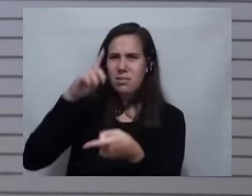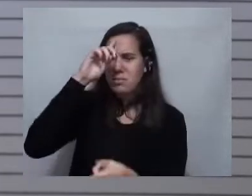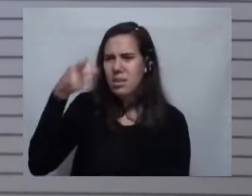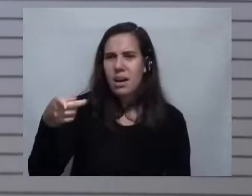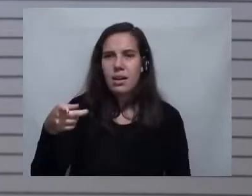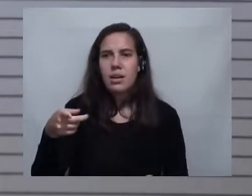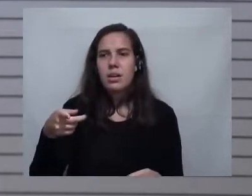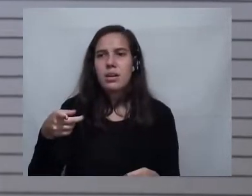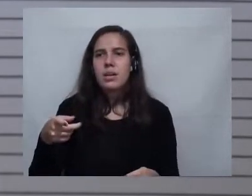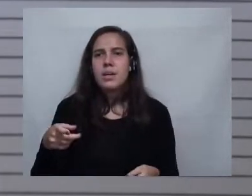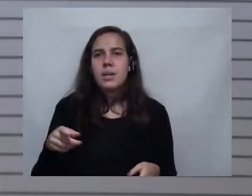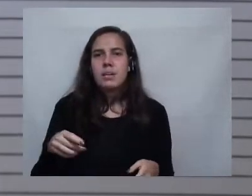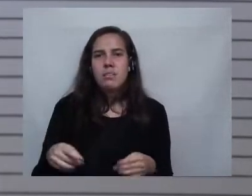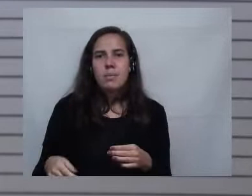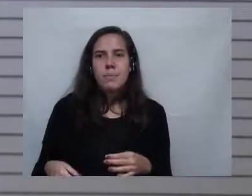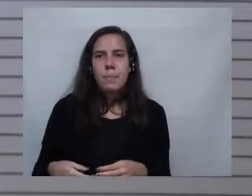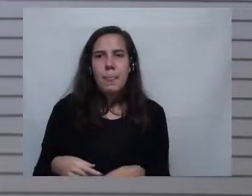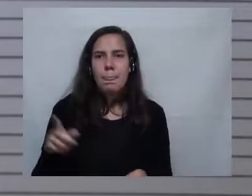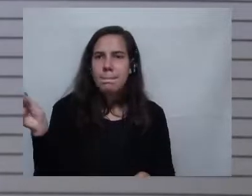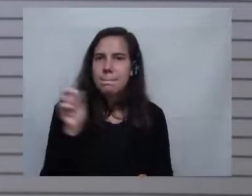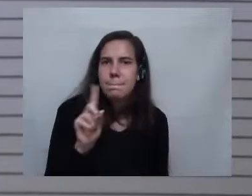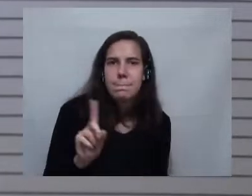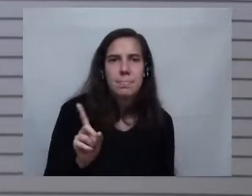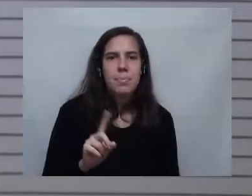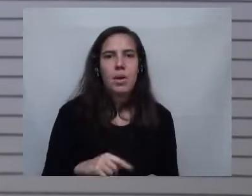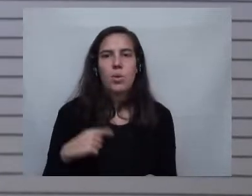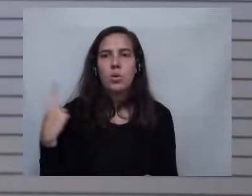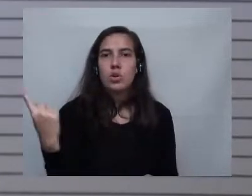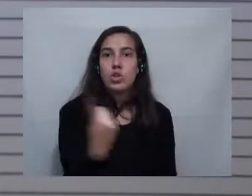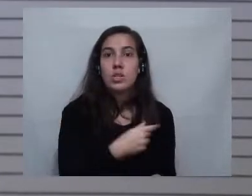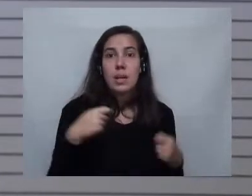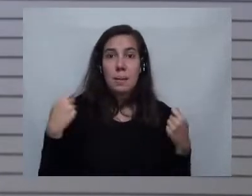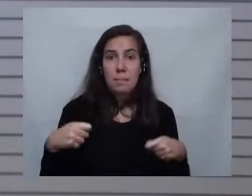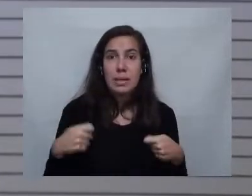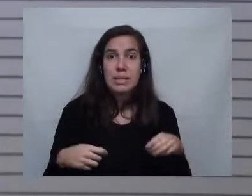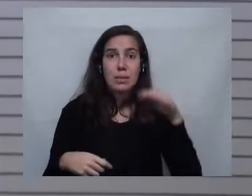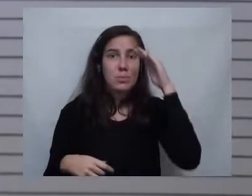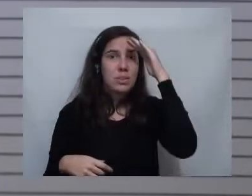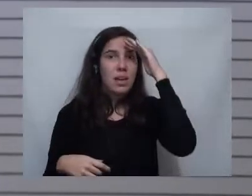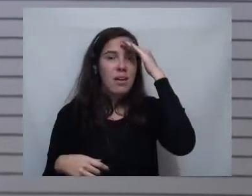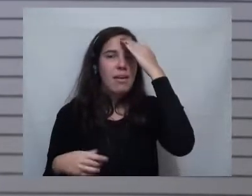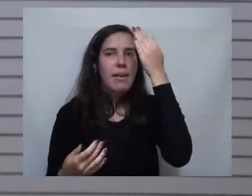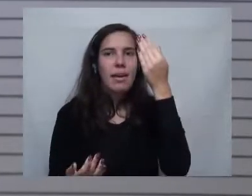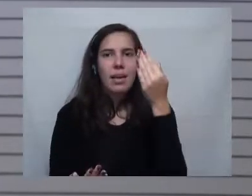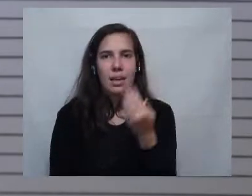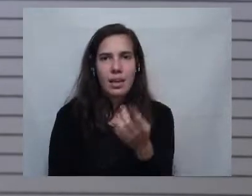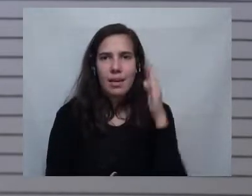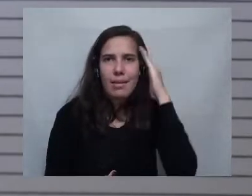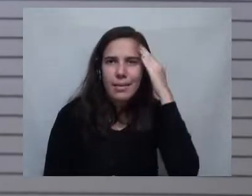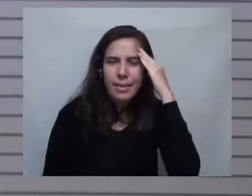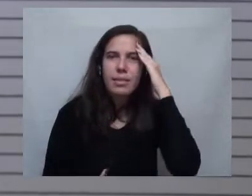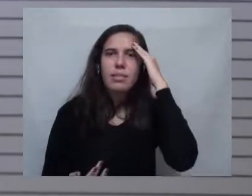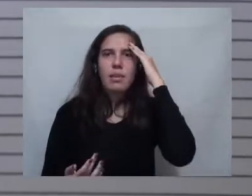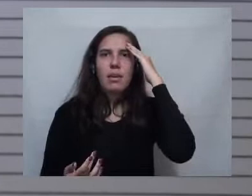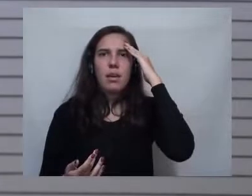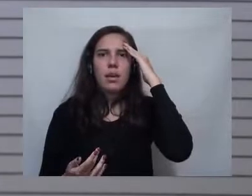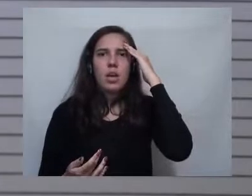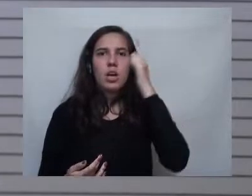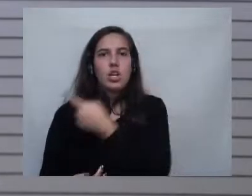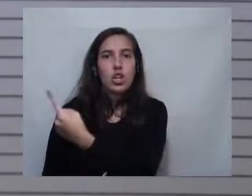e não é porque a conversão é pelo amor pelo Sacrifício pelo entendimento